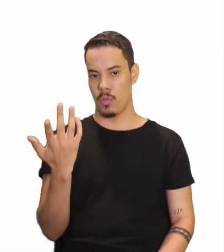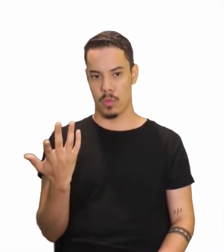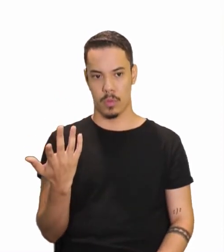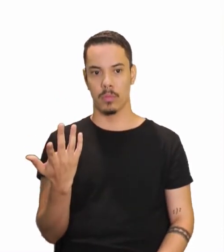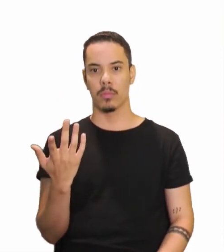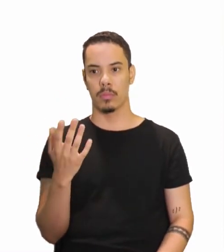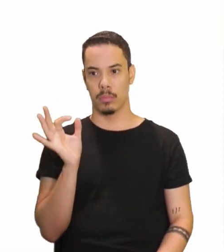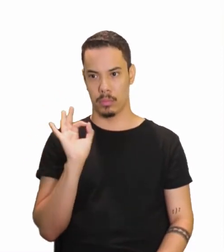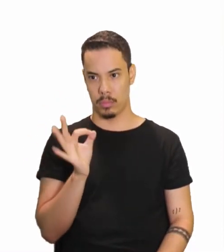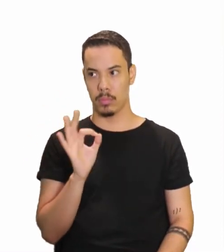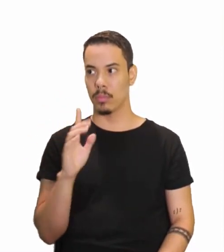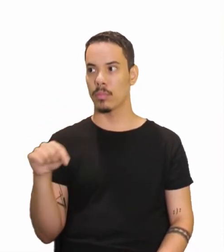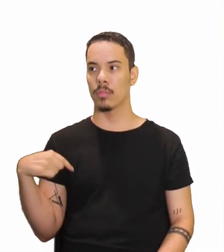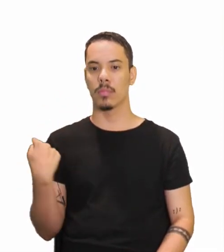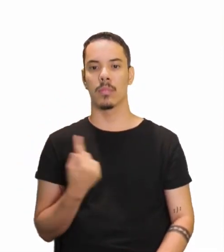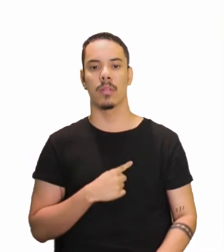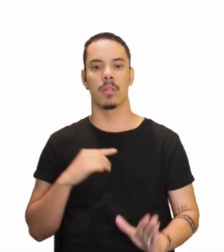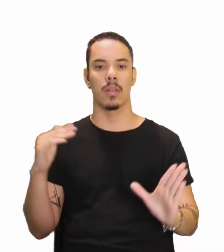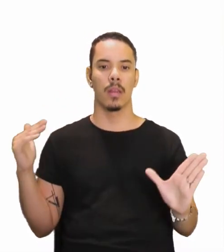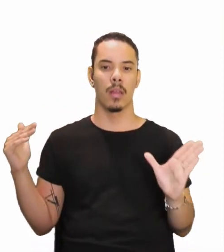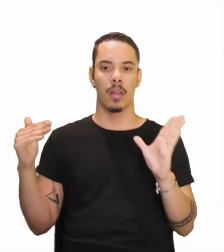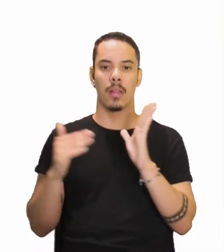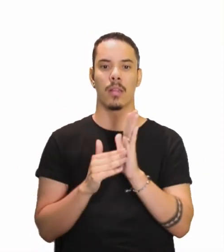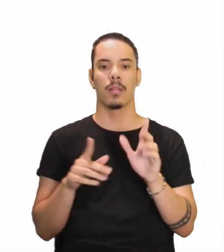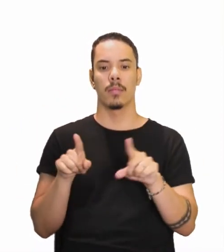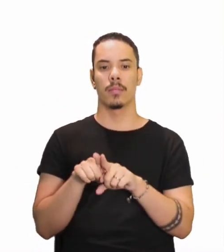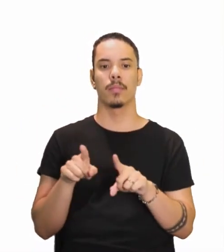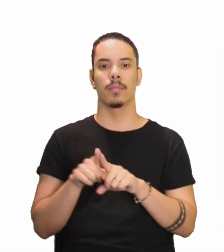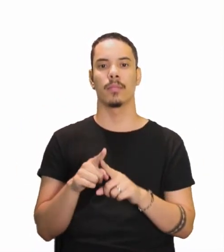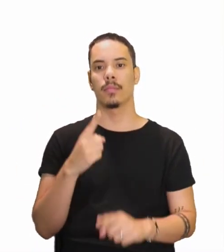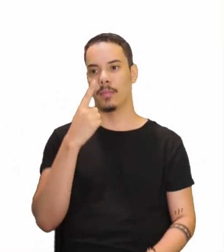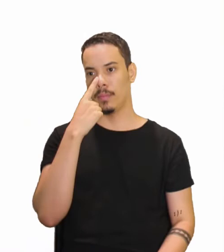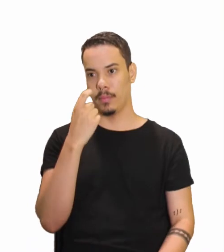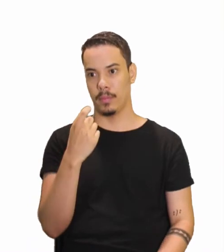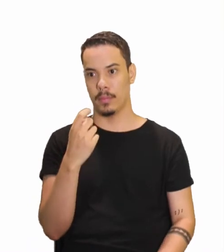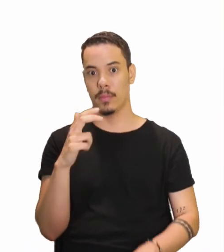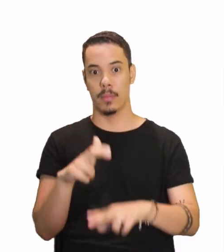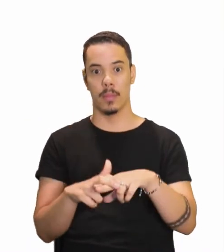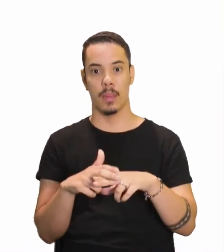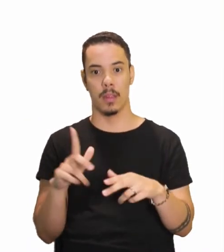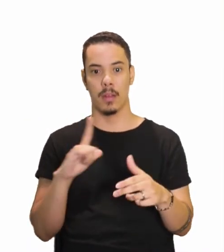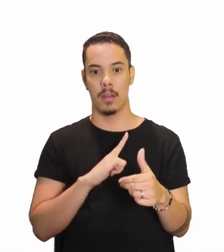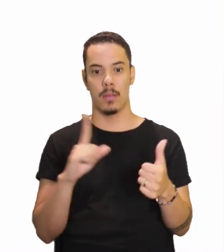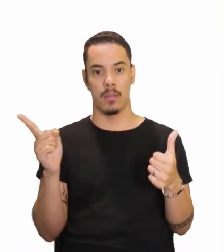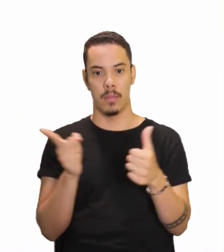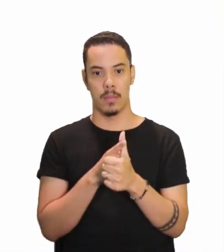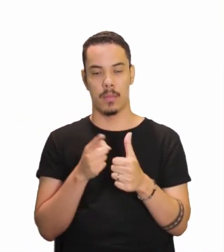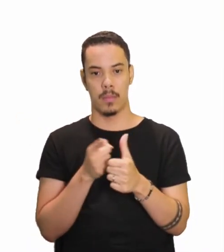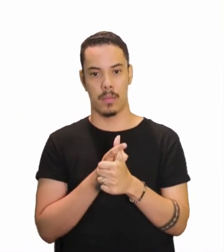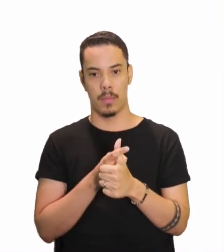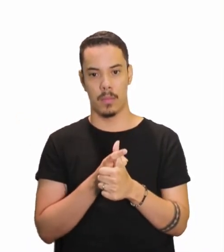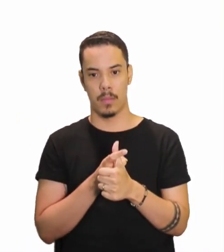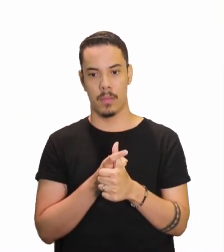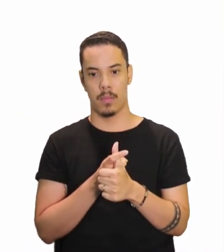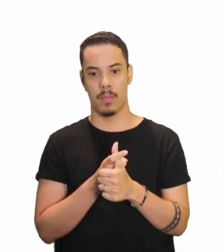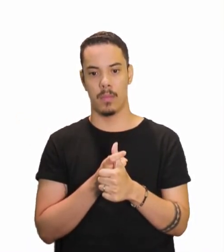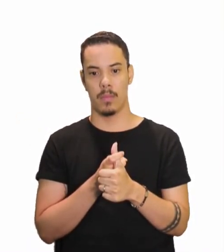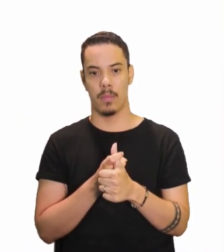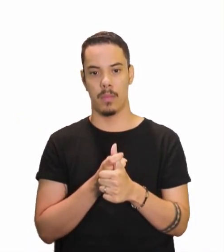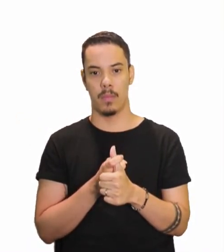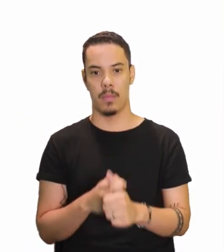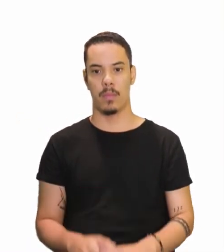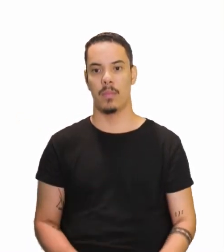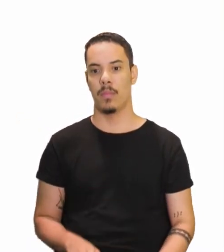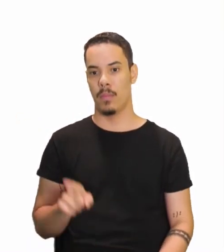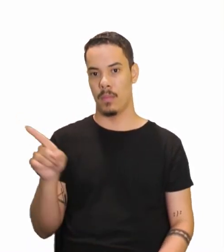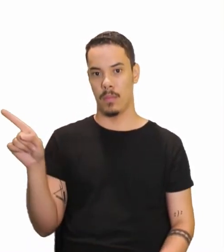nós vamos até os dígrafos nasais, certo? Então a gente tem primeiro aqui os nasais, né, que a professora